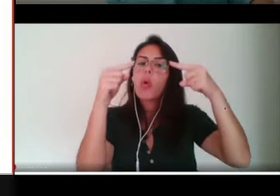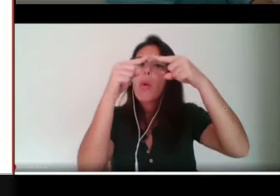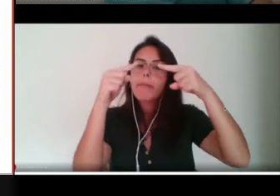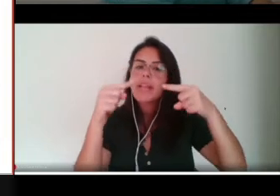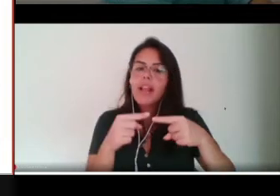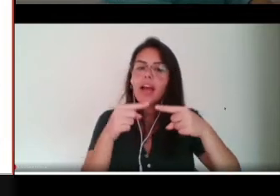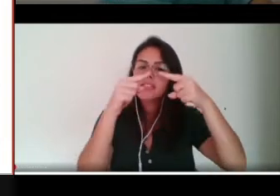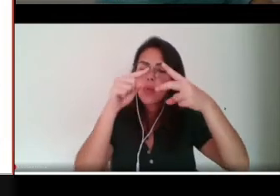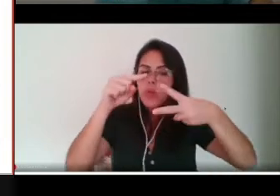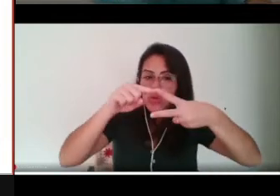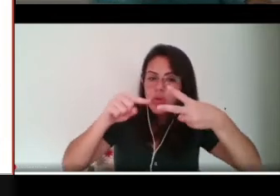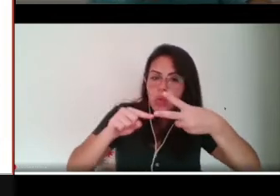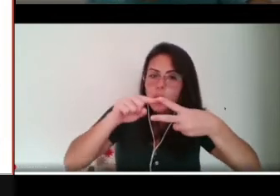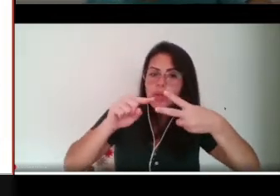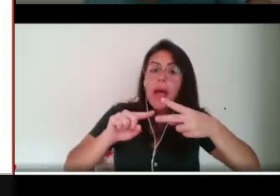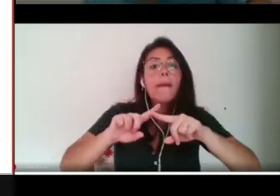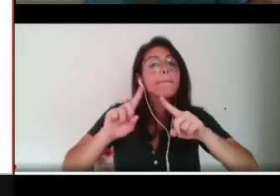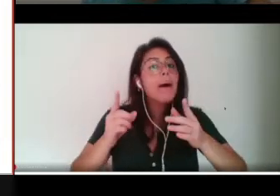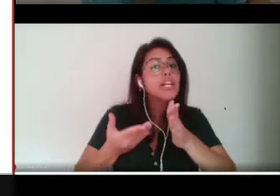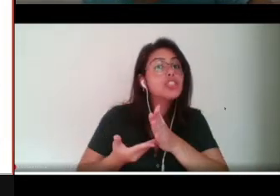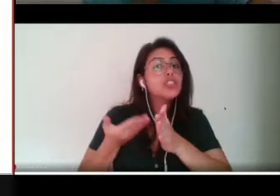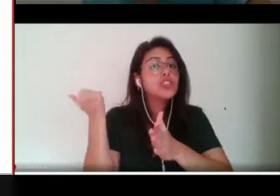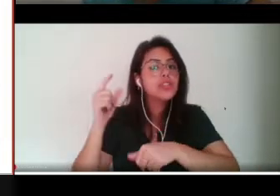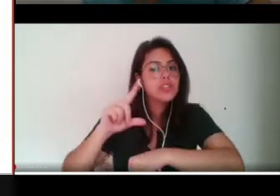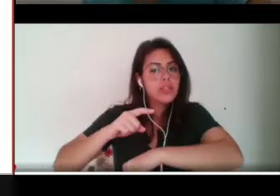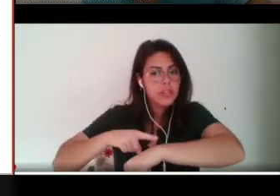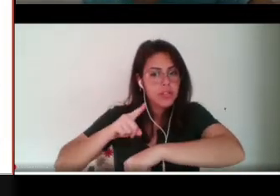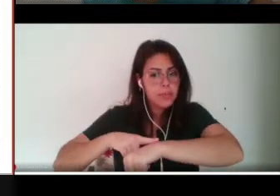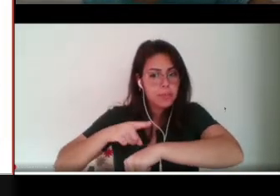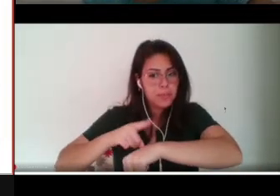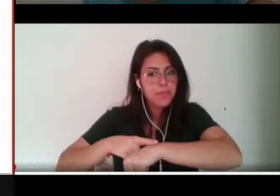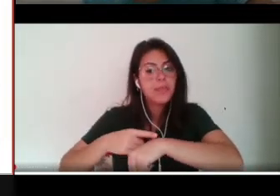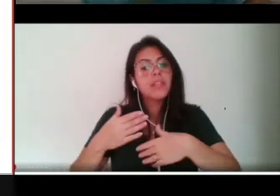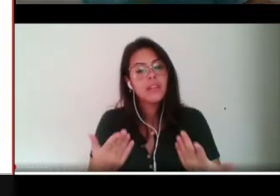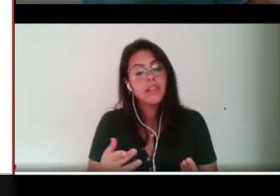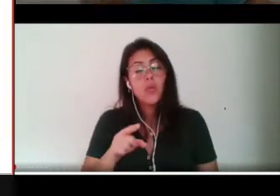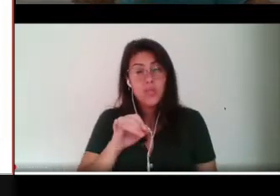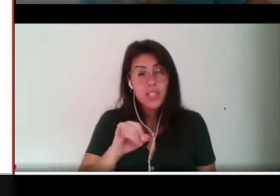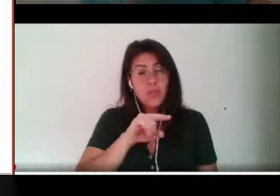tempo, né? Então, tendo essas equações de